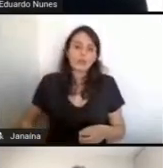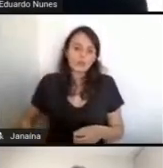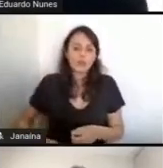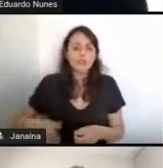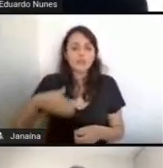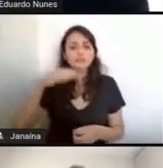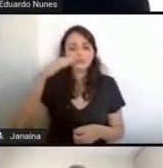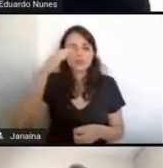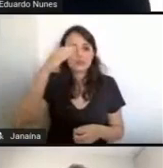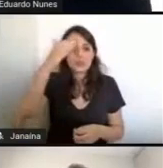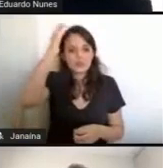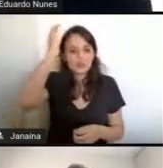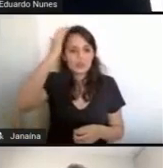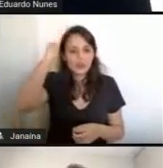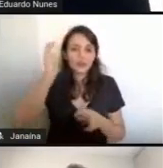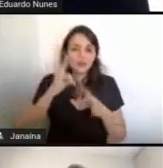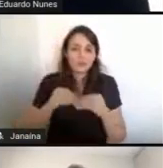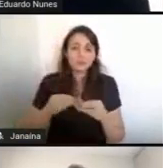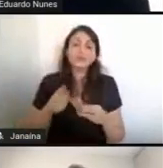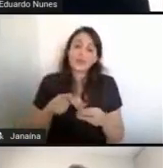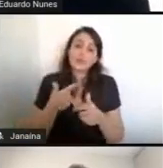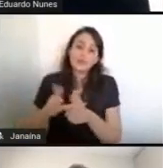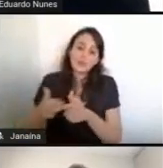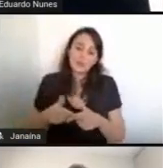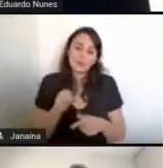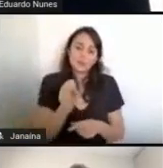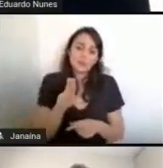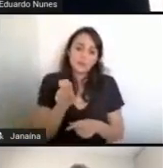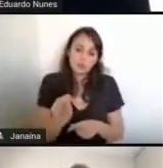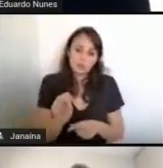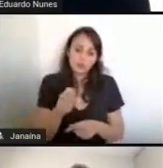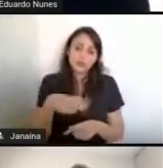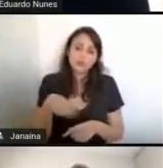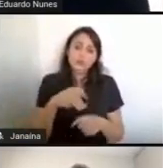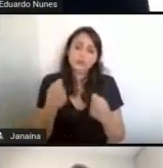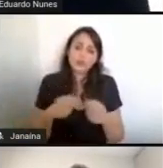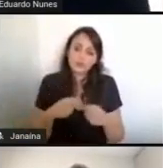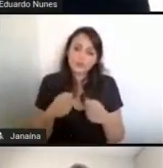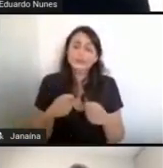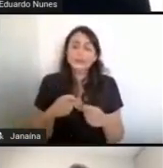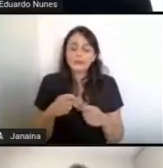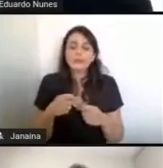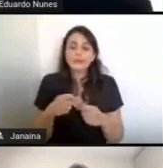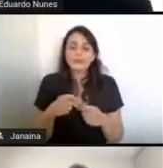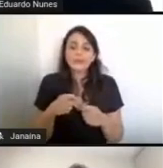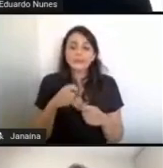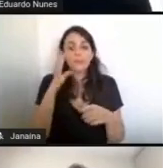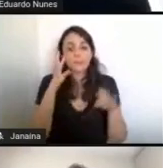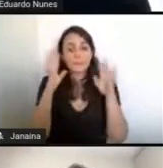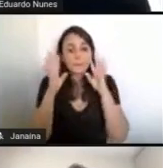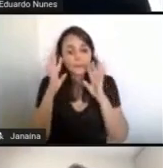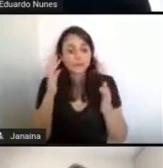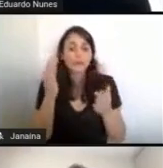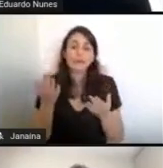isso também é uma fragilidade do SUS que a gente precisa equalizar nesse período pandemia aí, e pós-pandemia